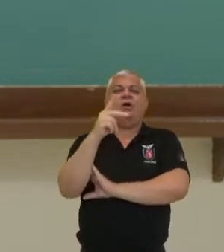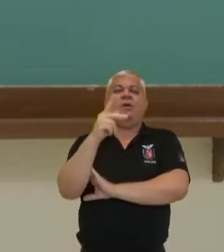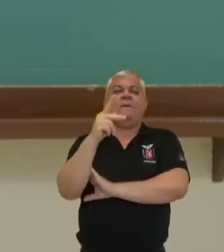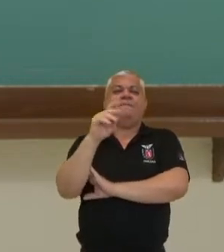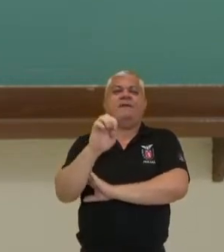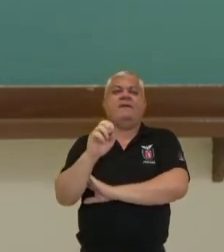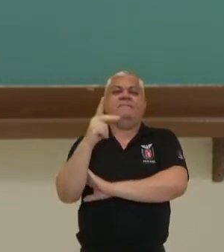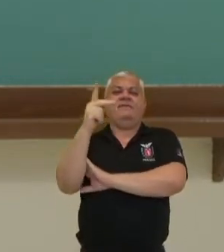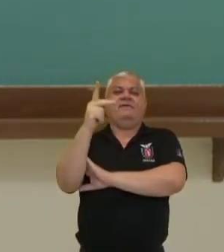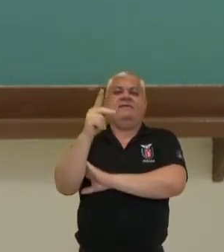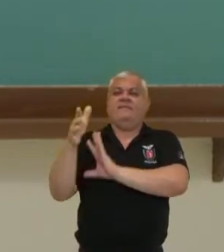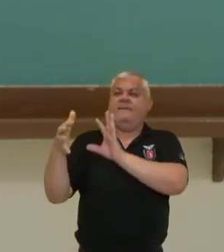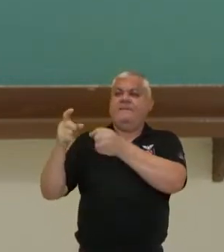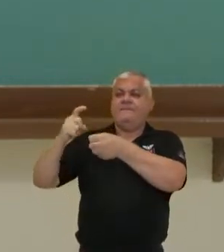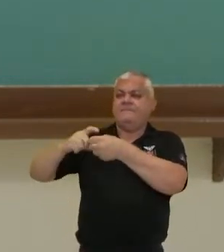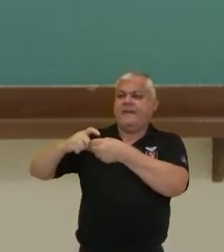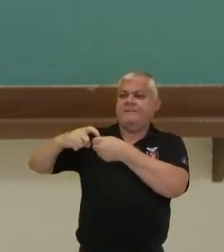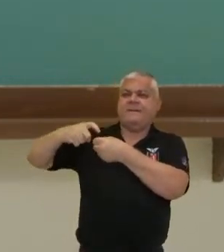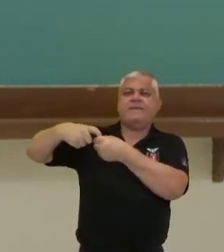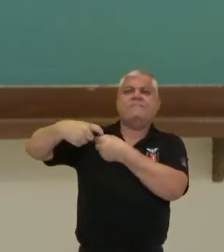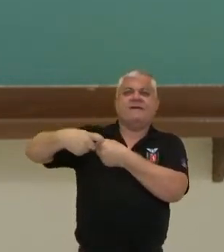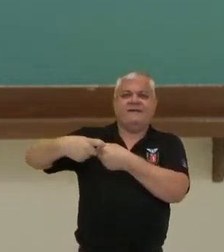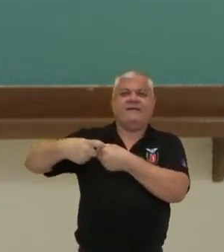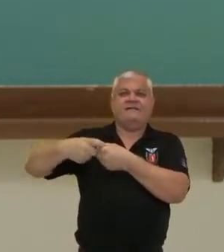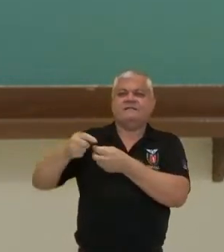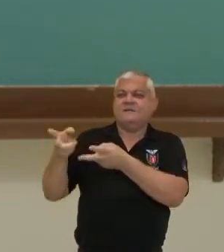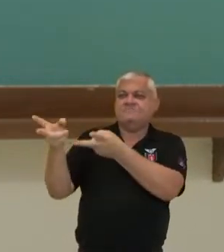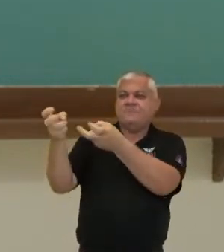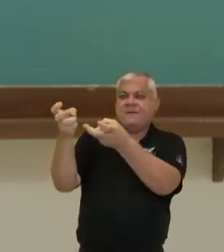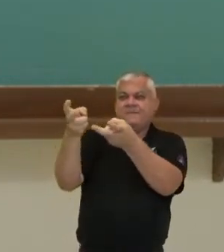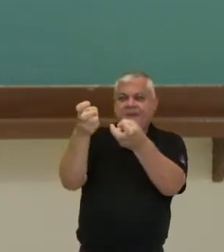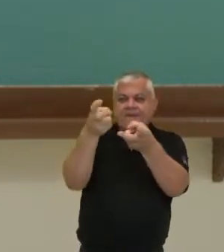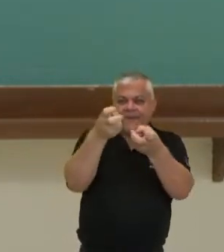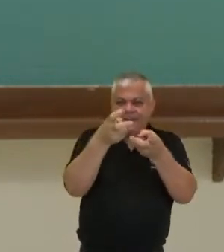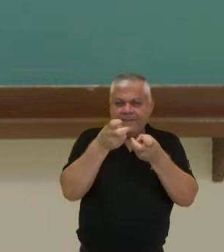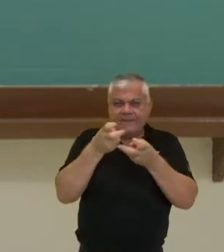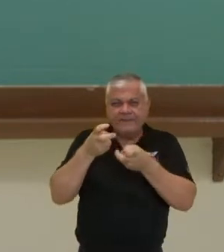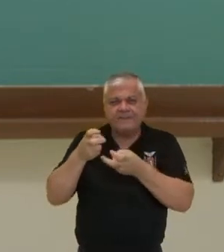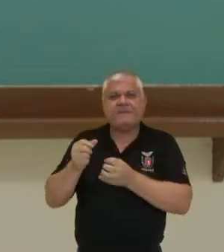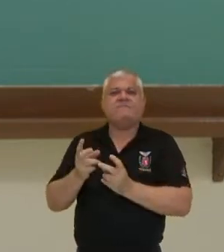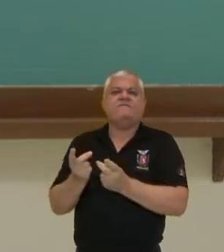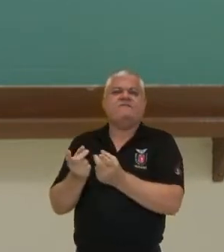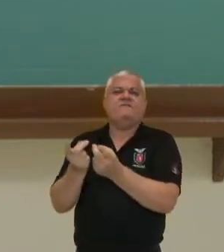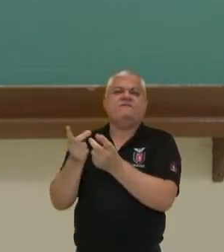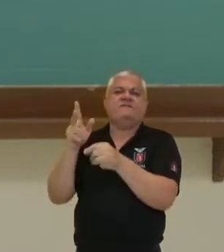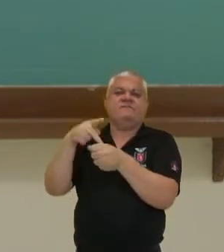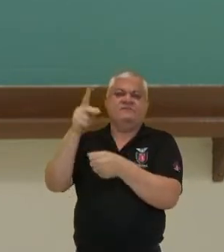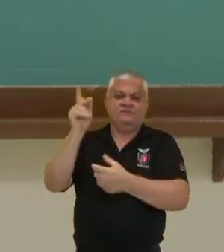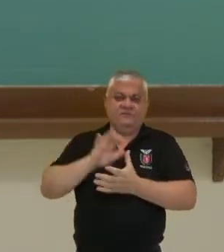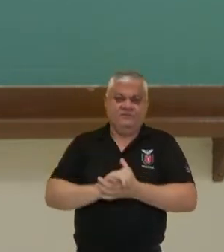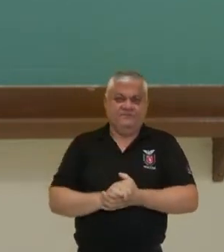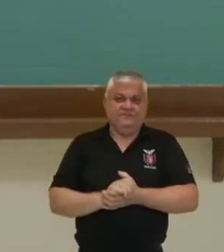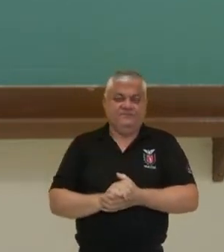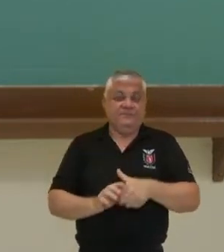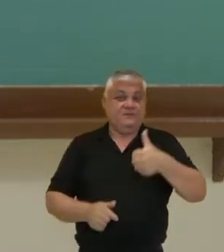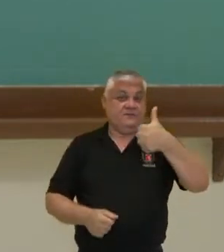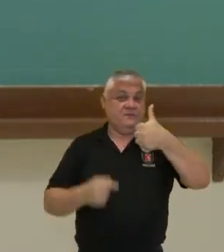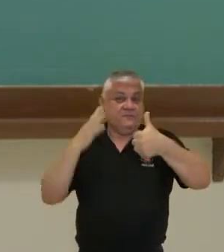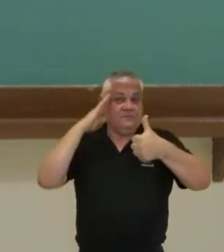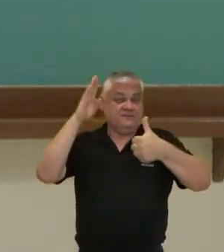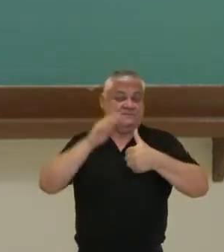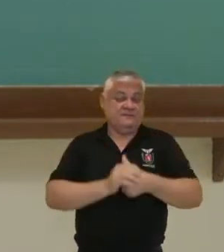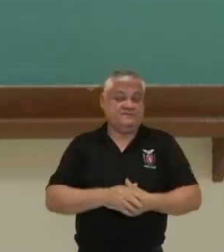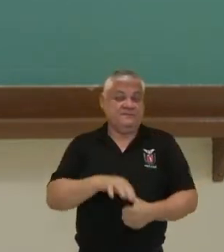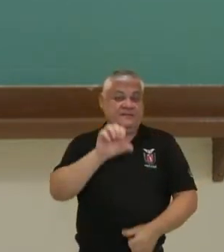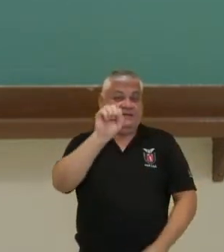objetivo de fazer esses países acabaram arrecadando alguma coisa com a exploração do petróleo uma das figuras eram